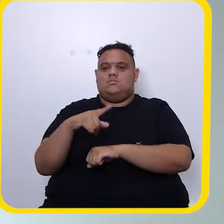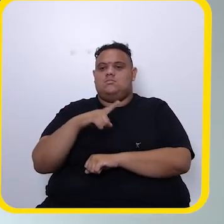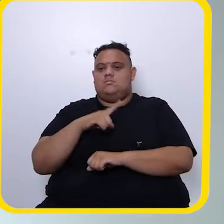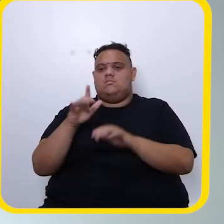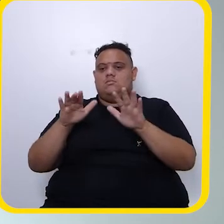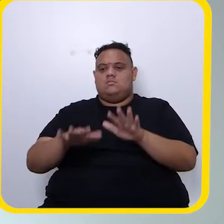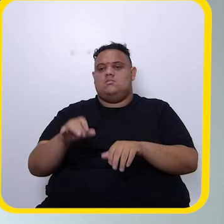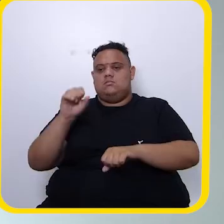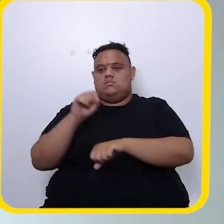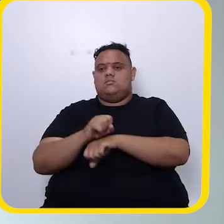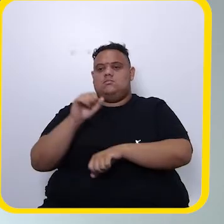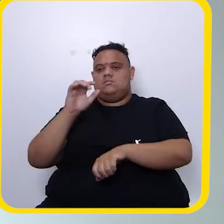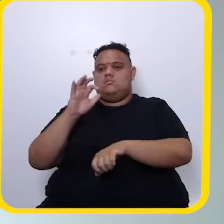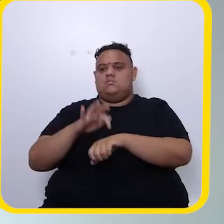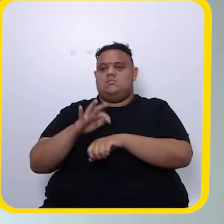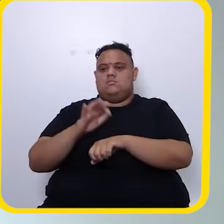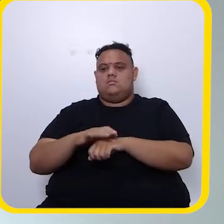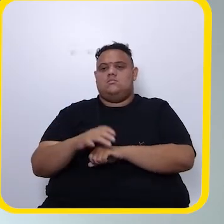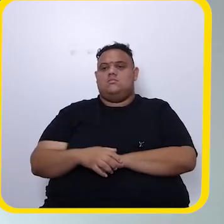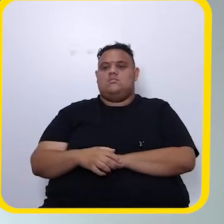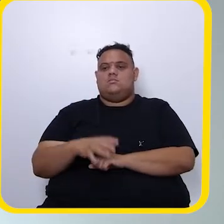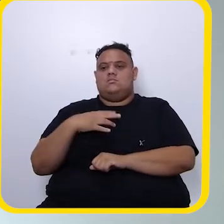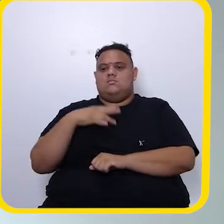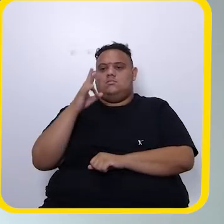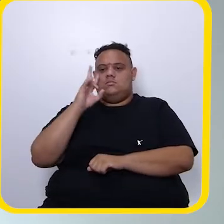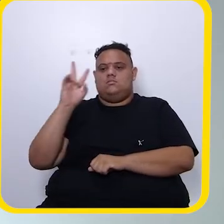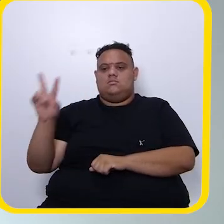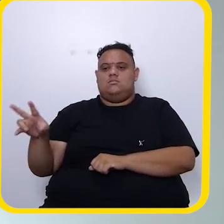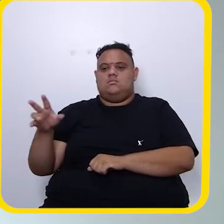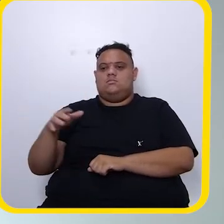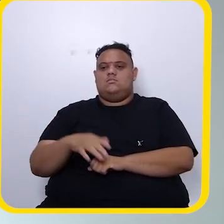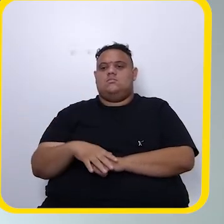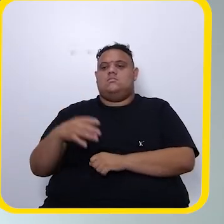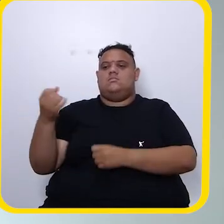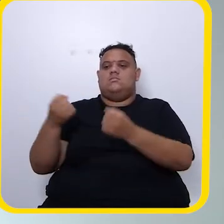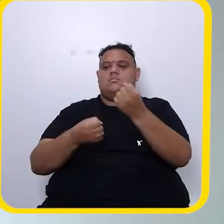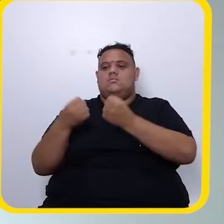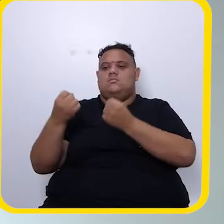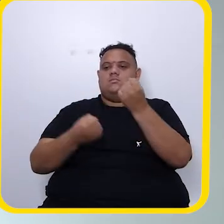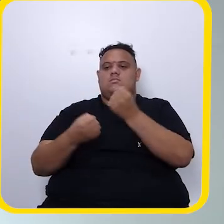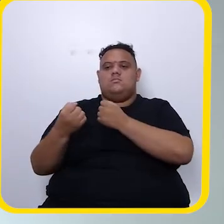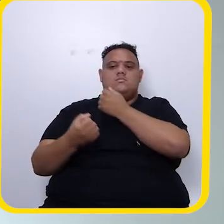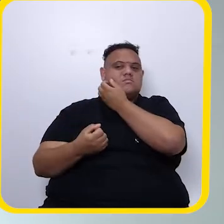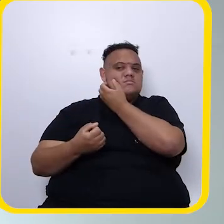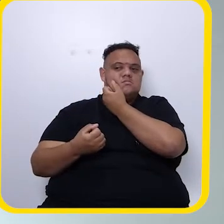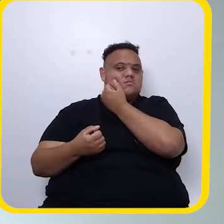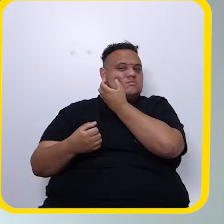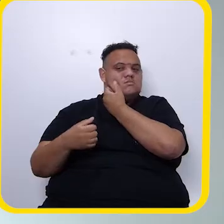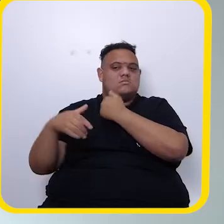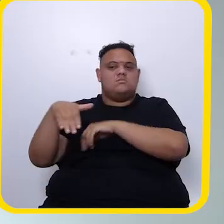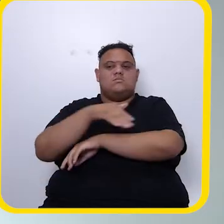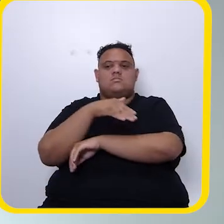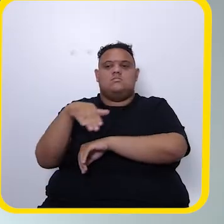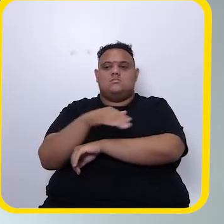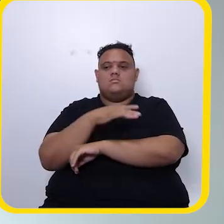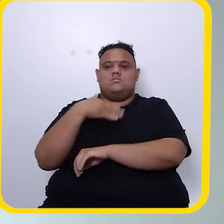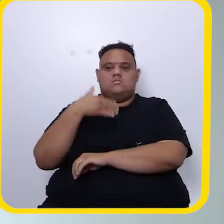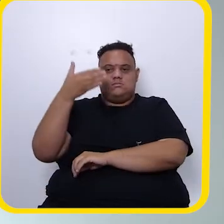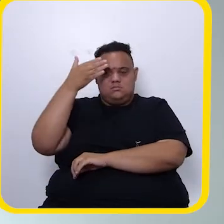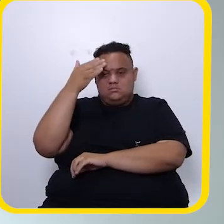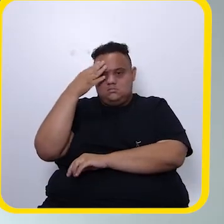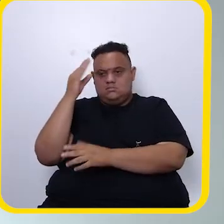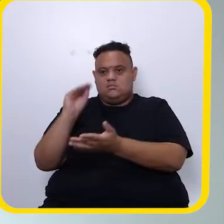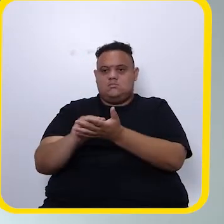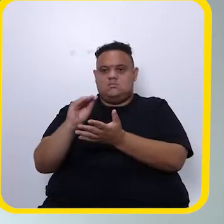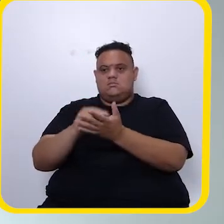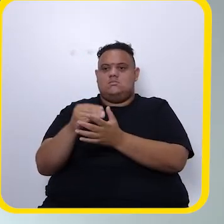que ficou parado no tempo. Então, nós vemos aí, né, os carros, né, que circulam nas ruas cubanas, né?